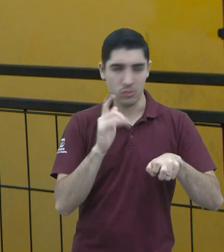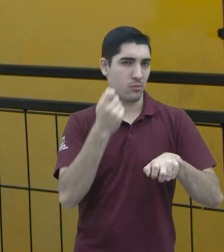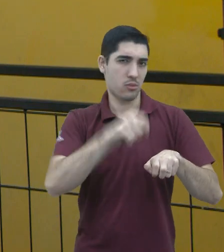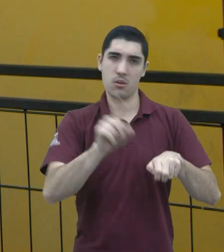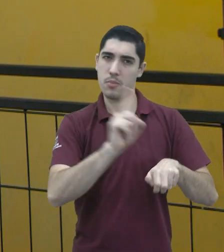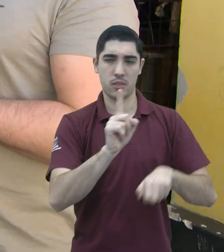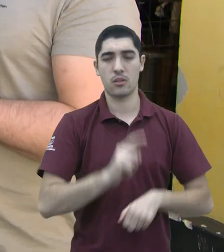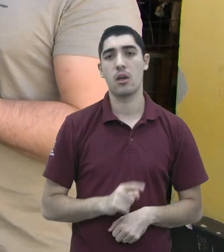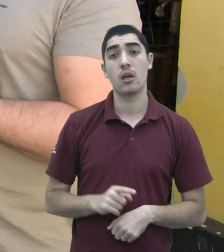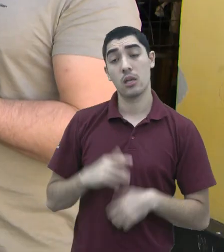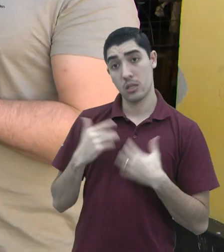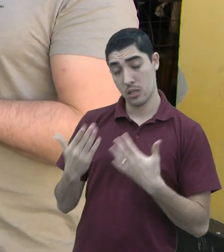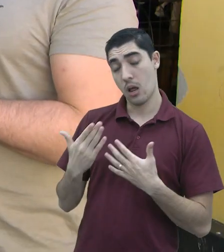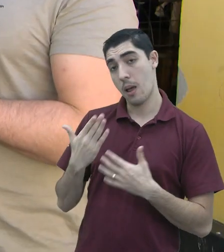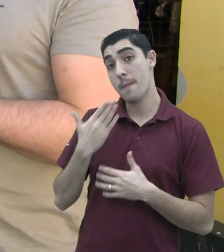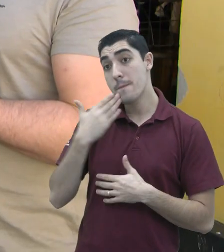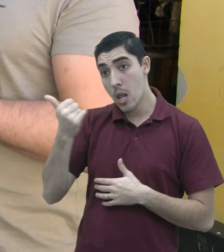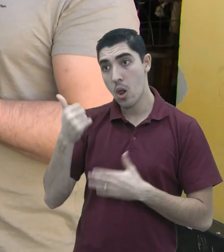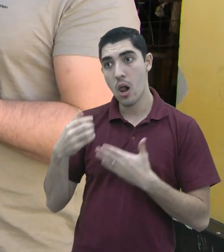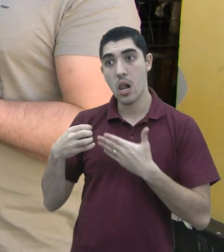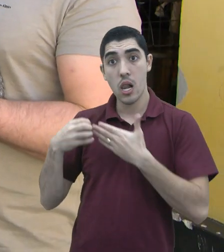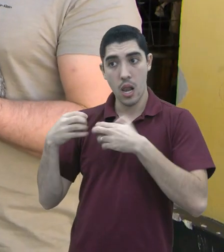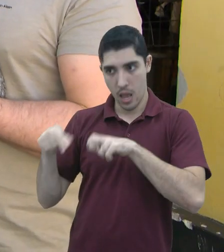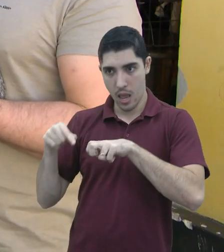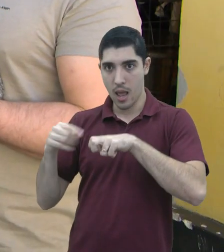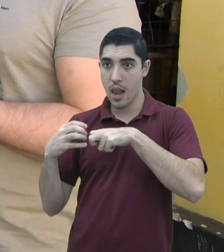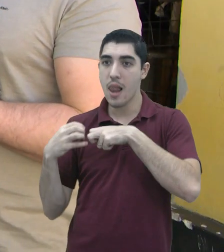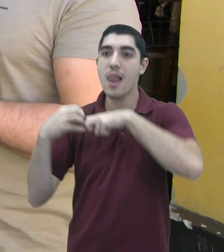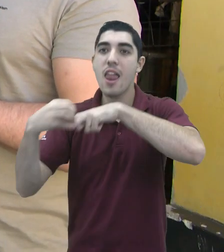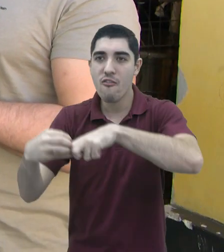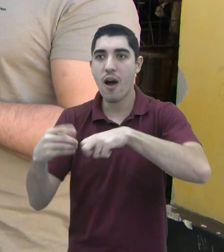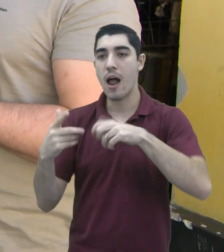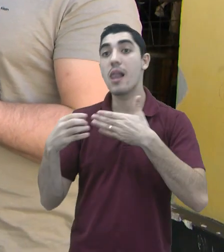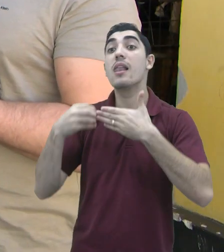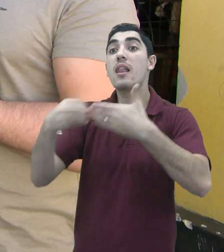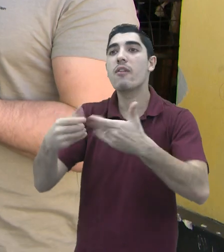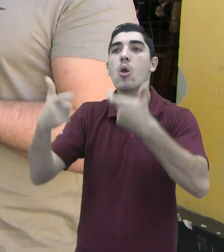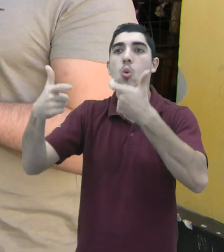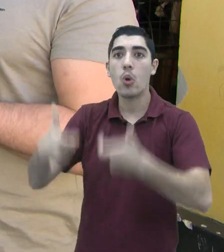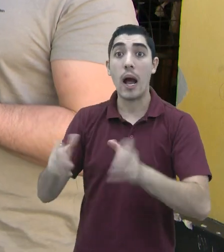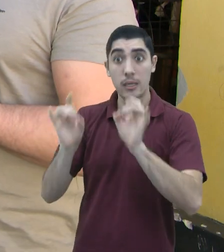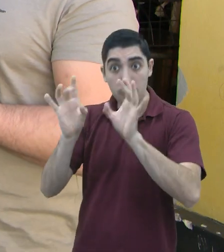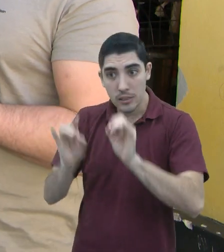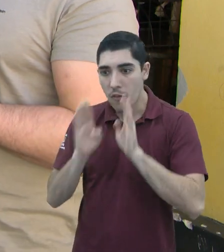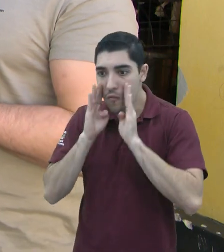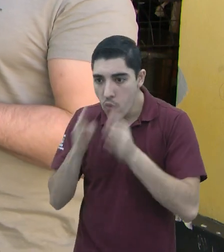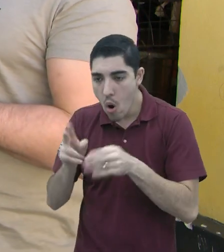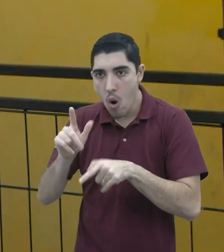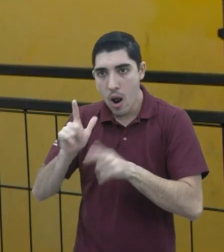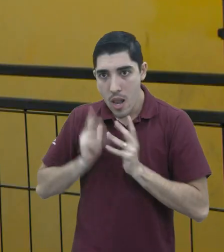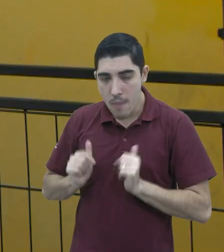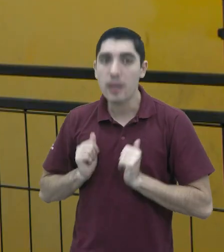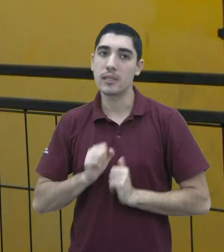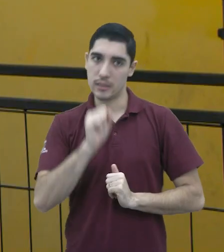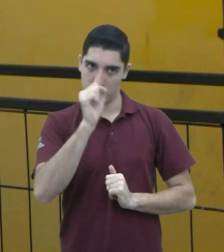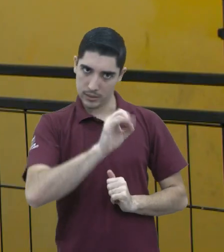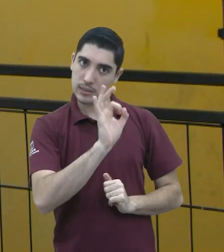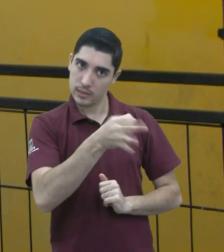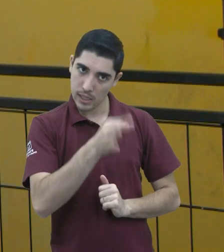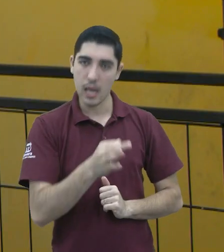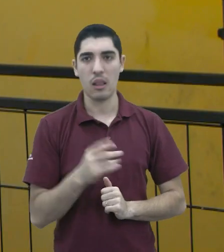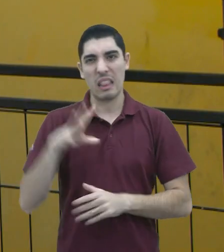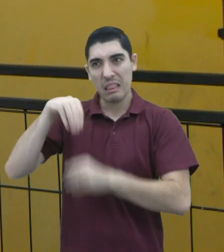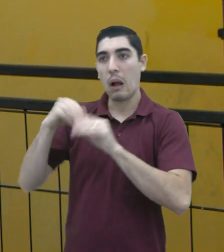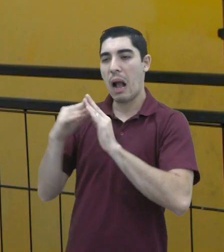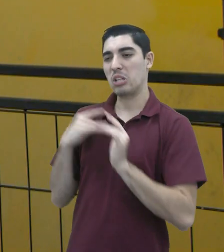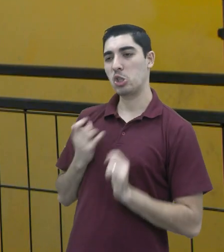não tem necessidade. Mas aí é aconselhável procurar algum especialista nesses animais e não fazer por conta em casa, né? Exatamente. Tem alguns pet